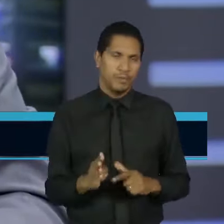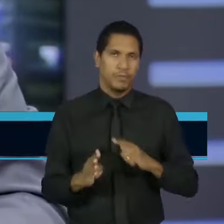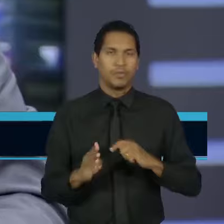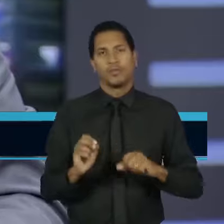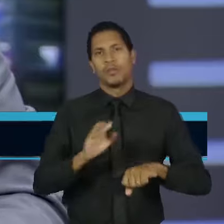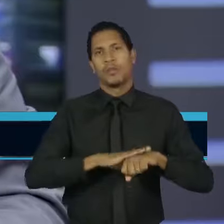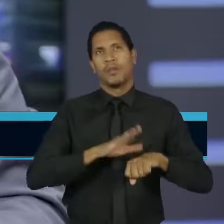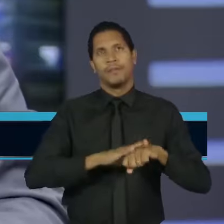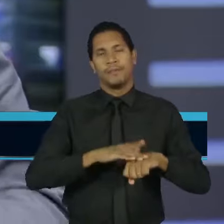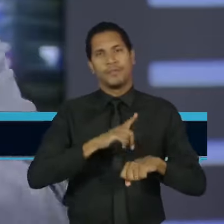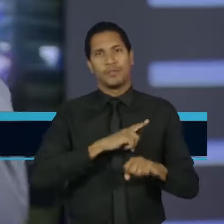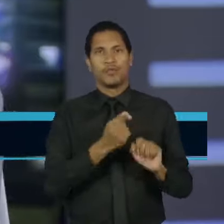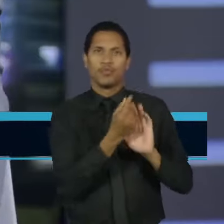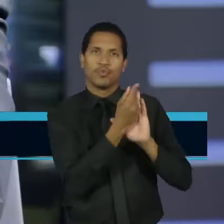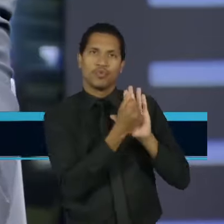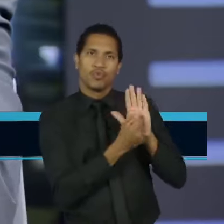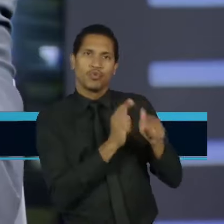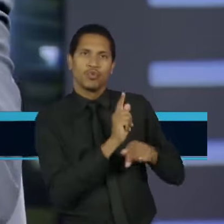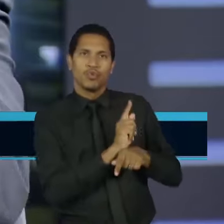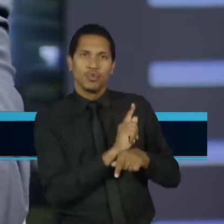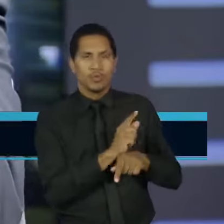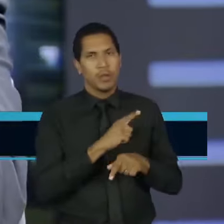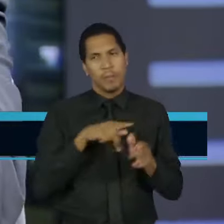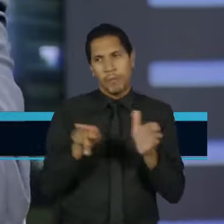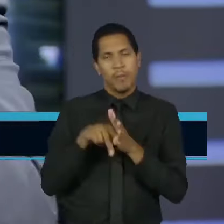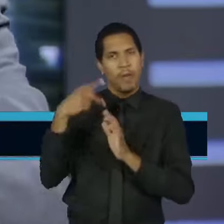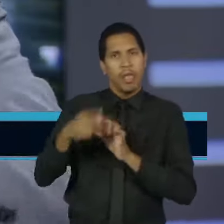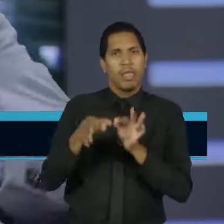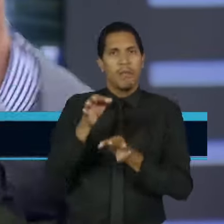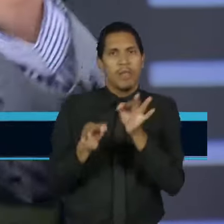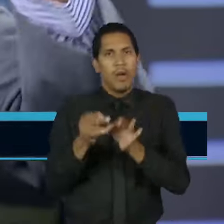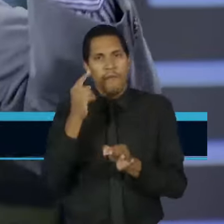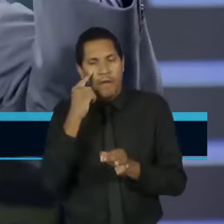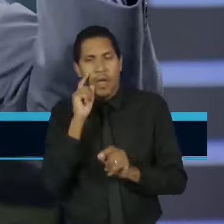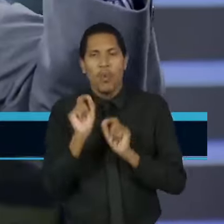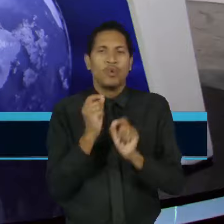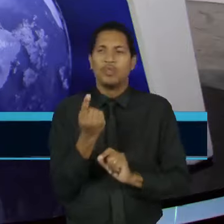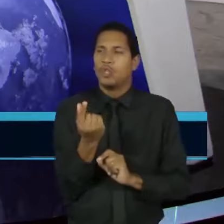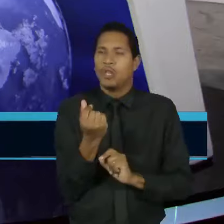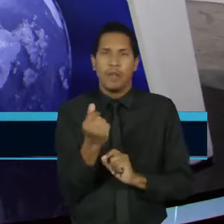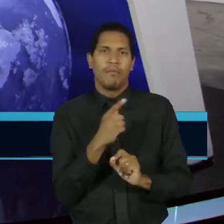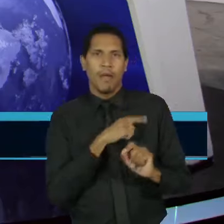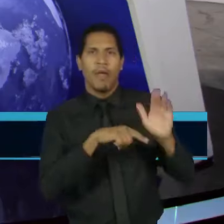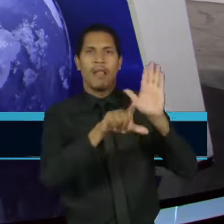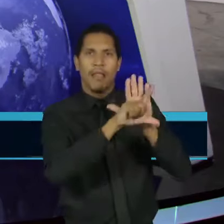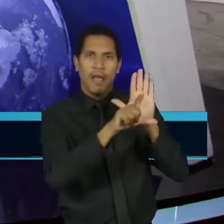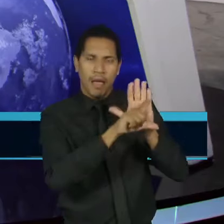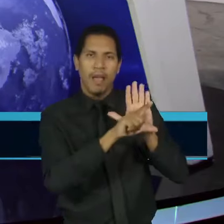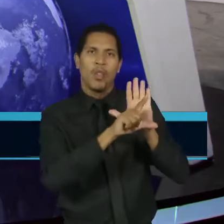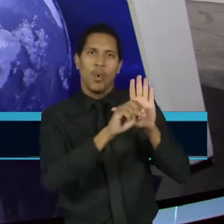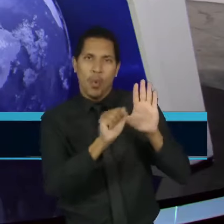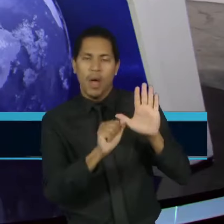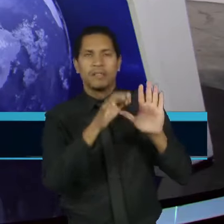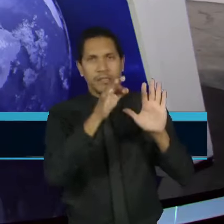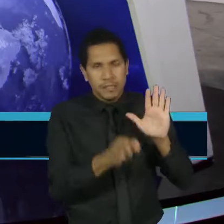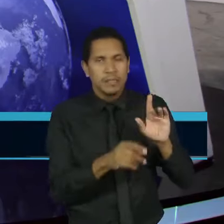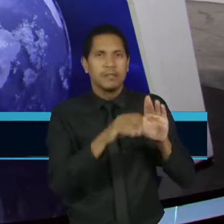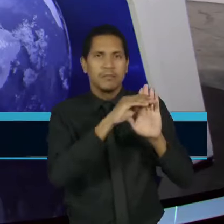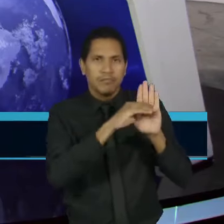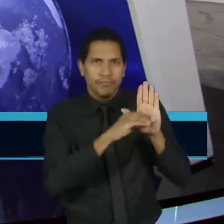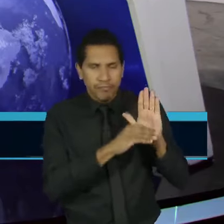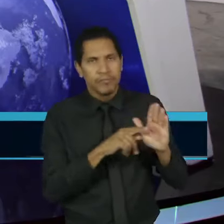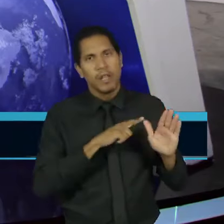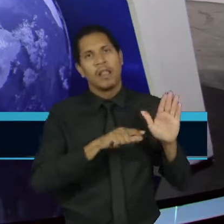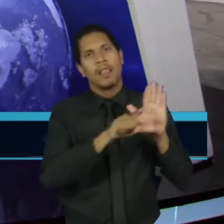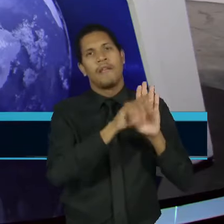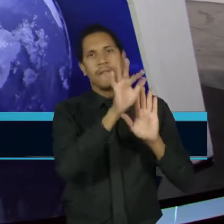autonomia da gestão orçamentária, os tribunais que fazem a gestão. Tem na lei de diretrizes orçamentárias estaduais, na lei federal